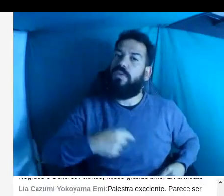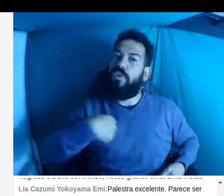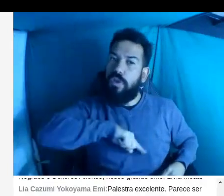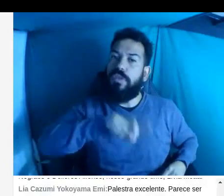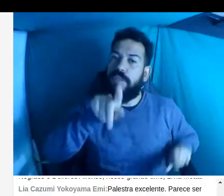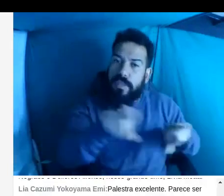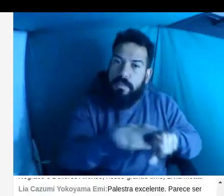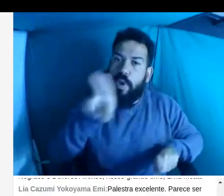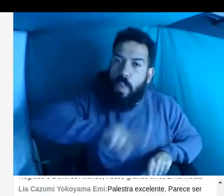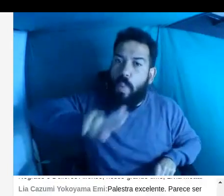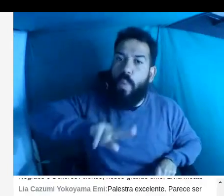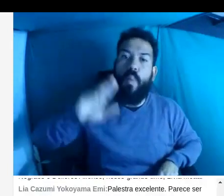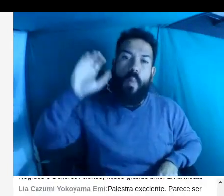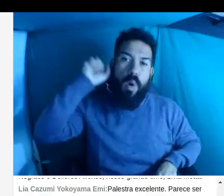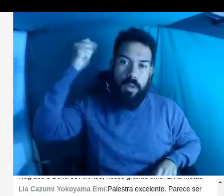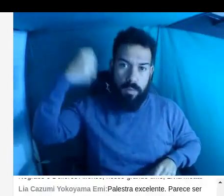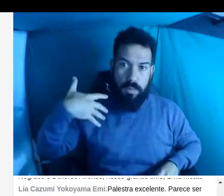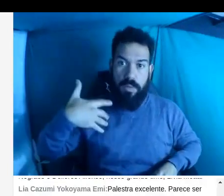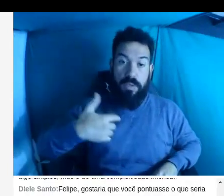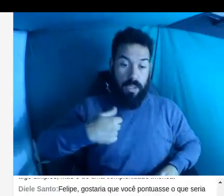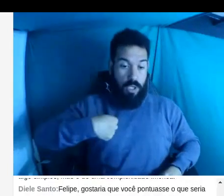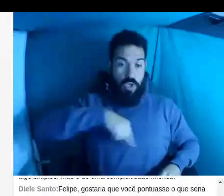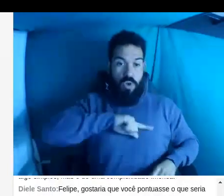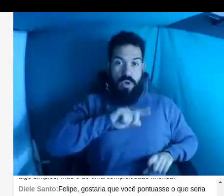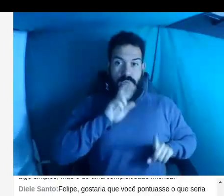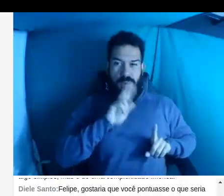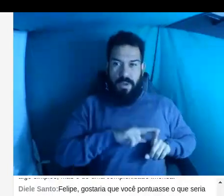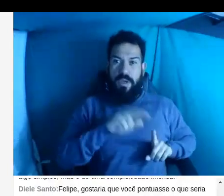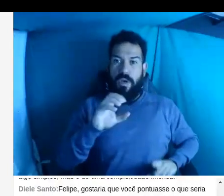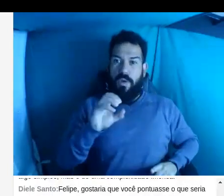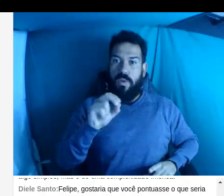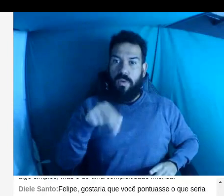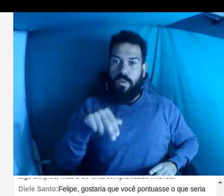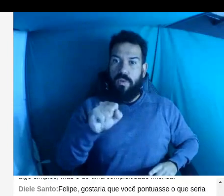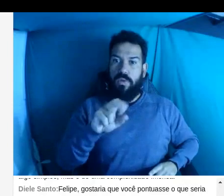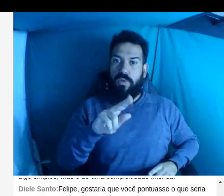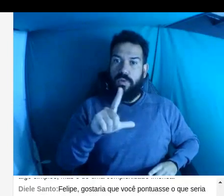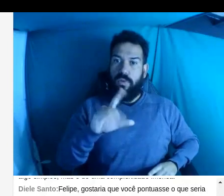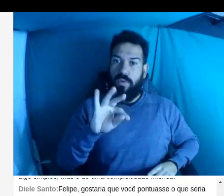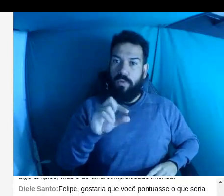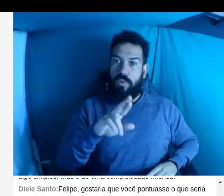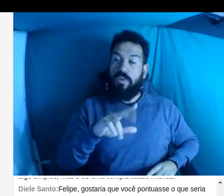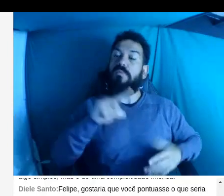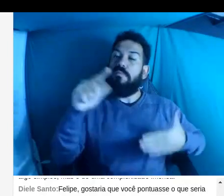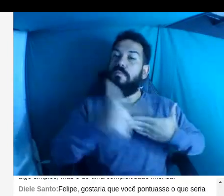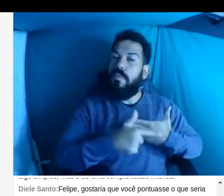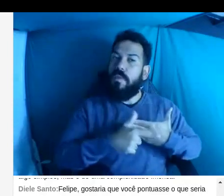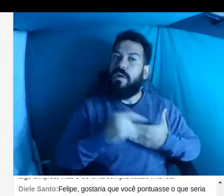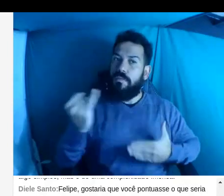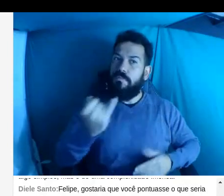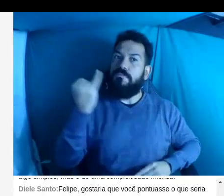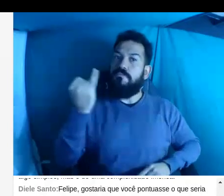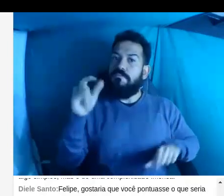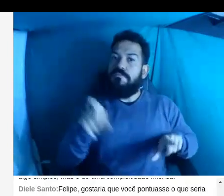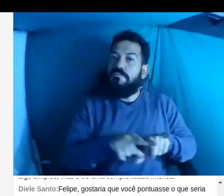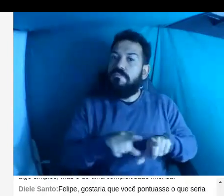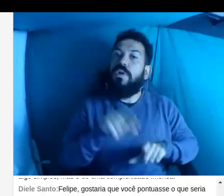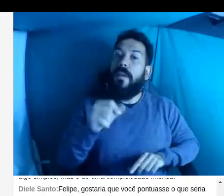E aí nós, consultores, temos um papel também importante de participação